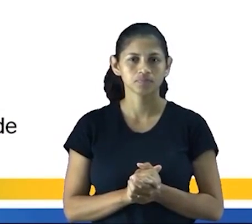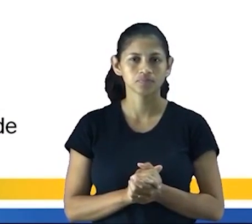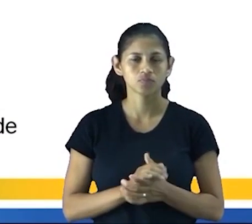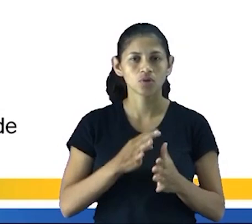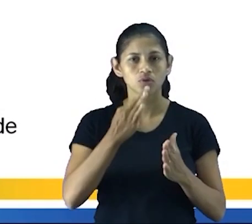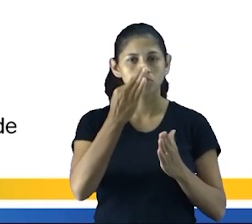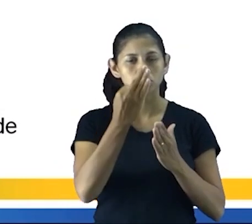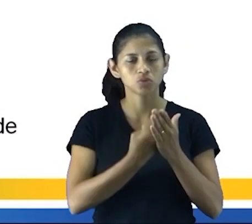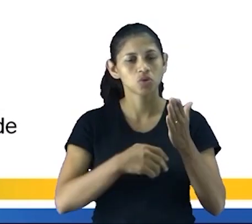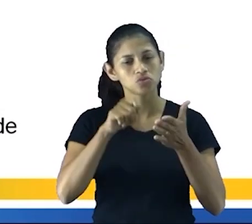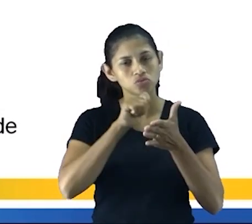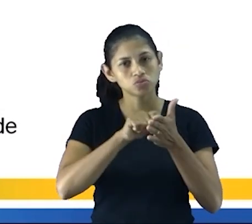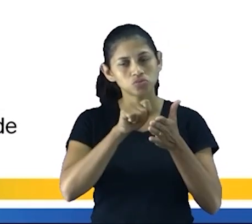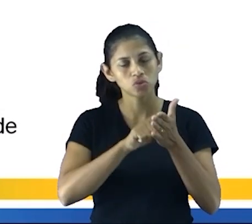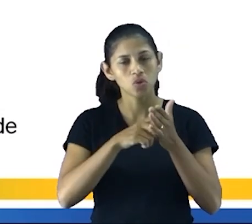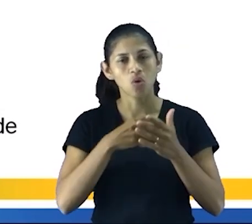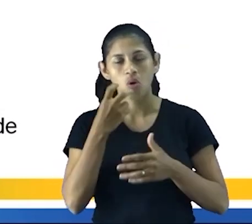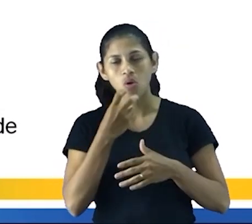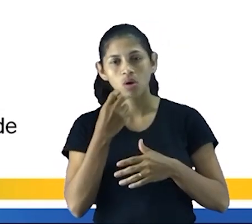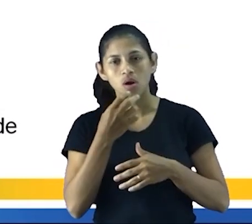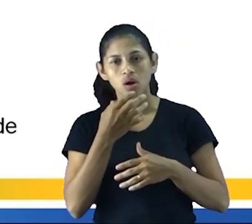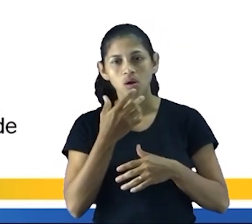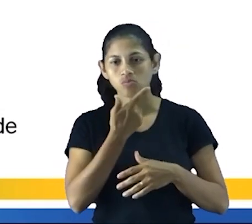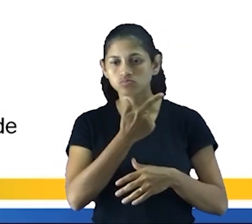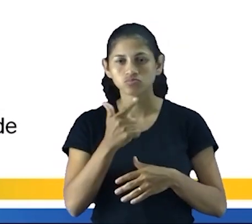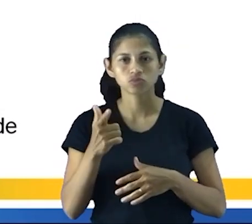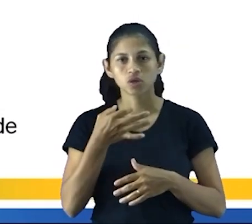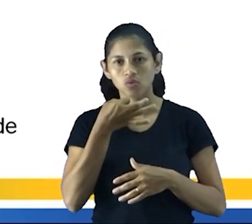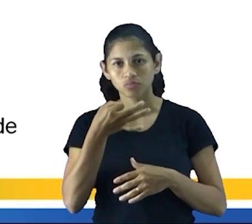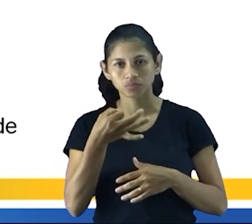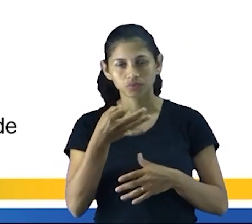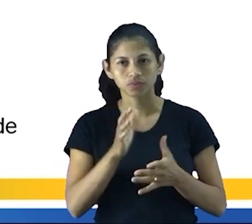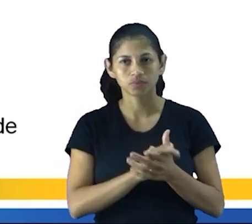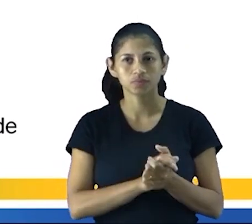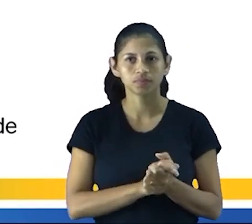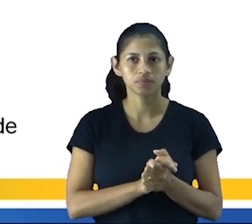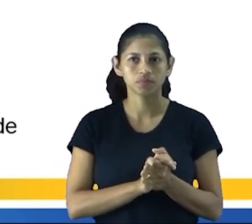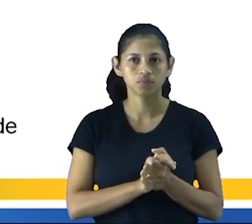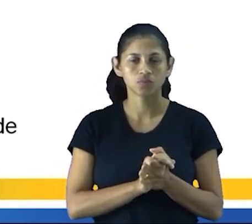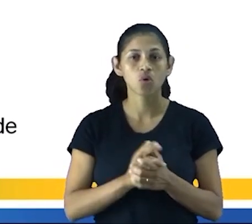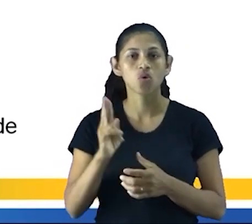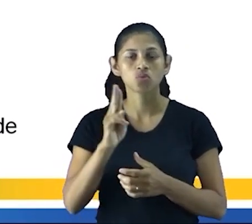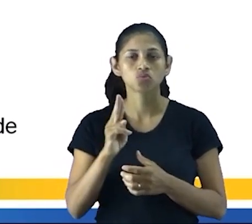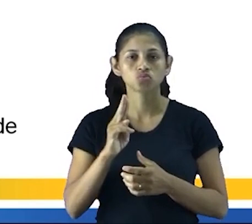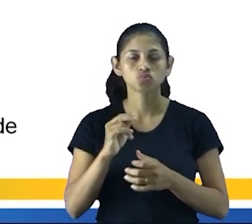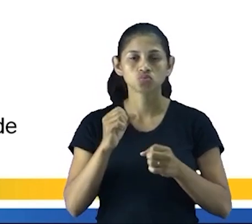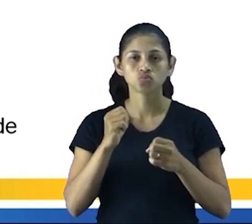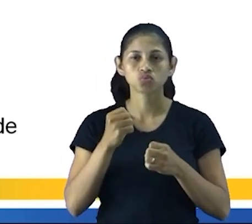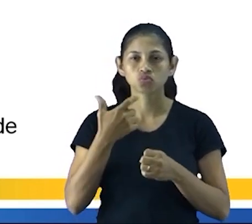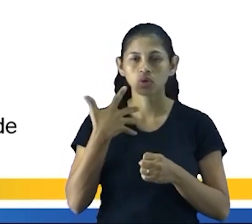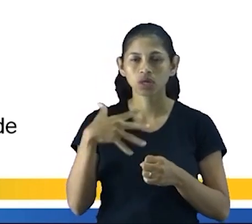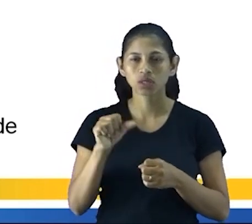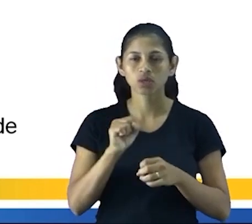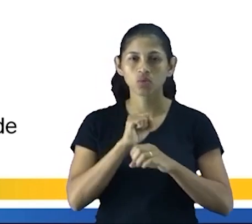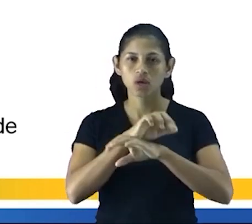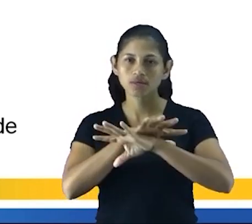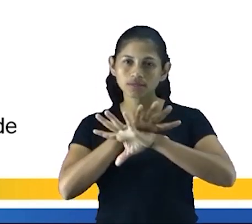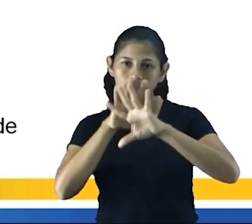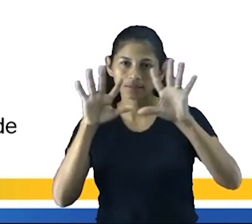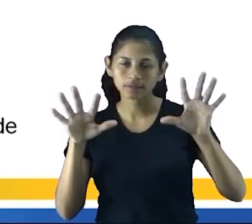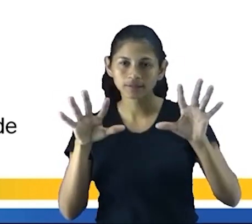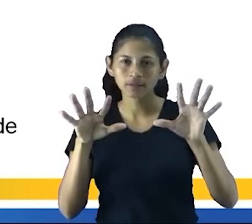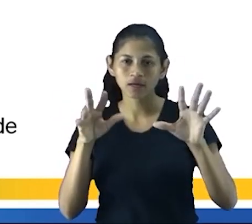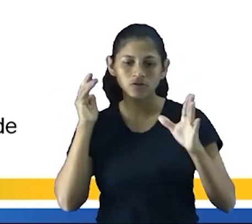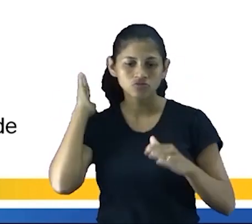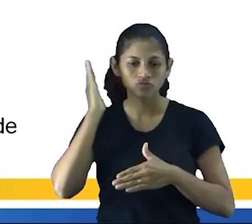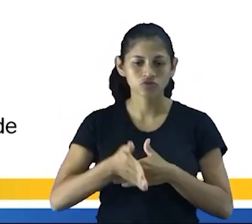Textos escritos ou orais sem opinião do autor, tá bom? O uso de uma linguagem clara e direta, produções textuais